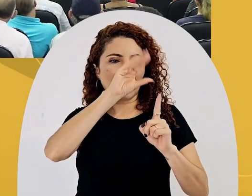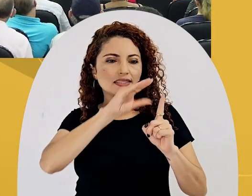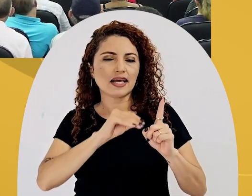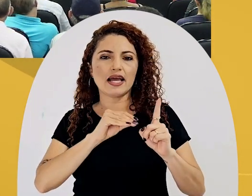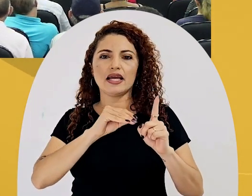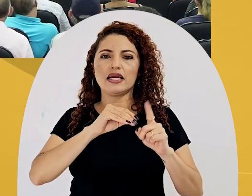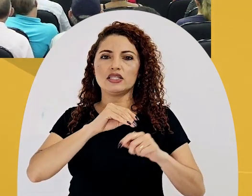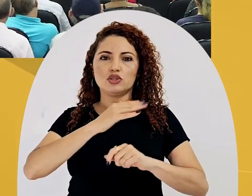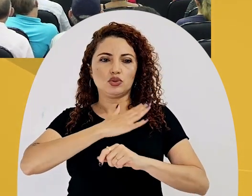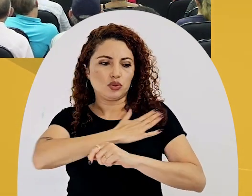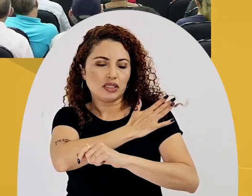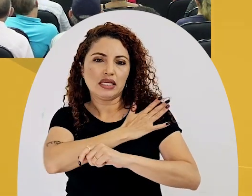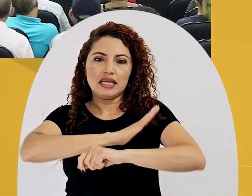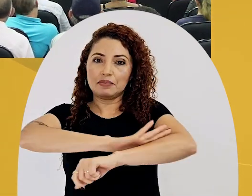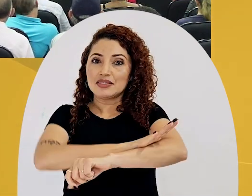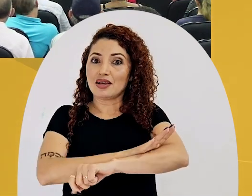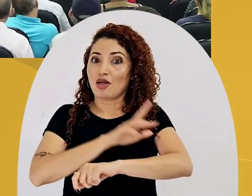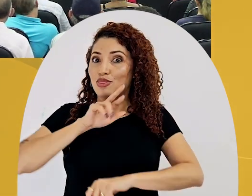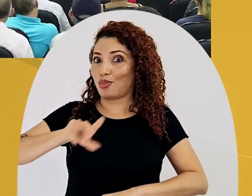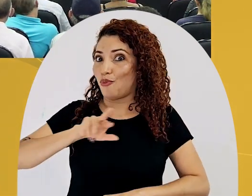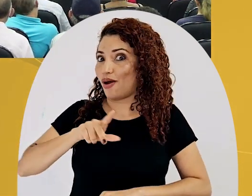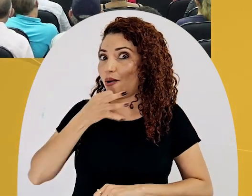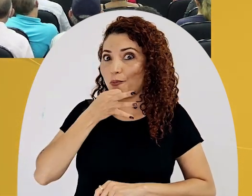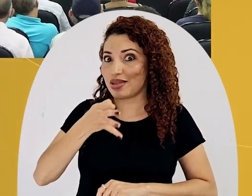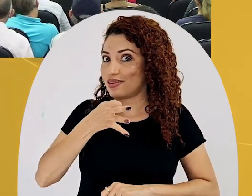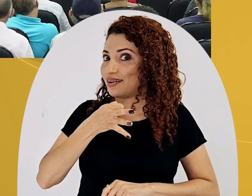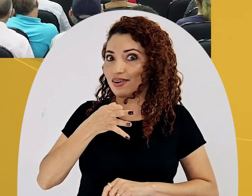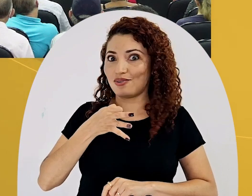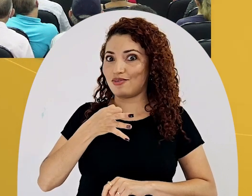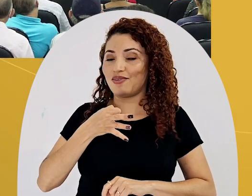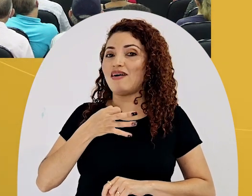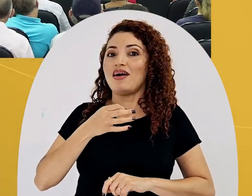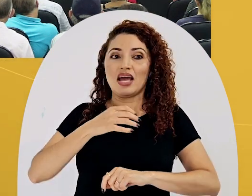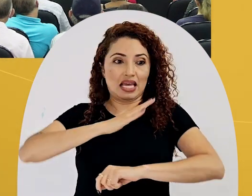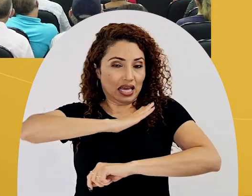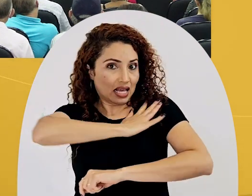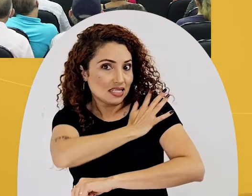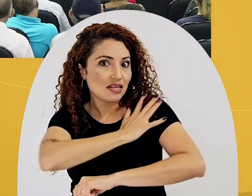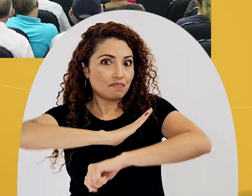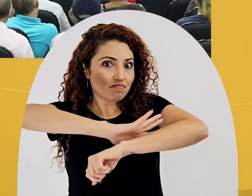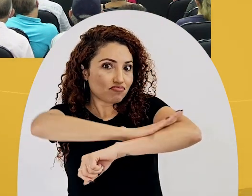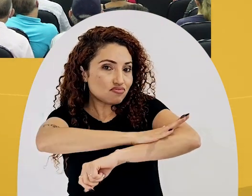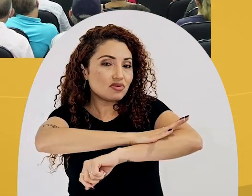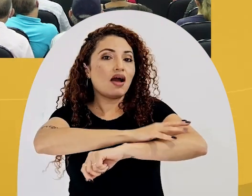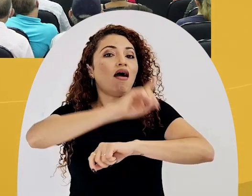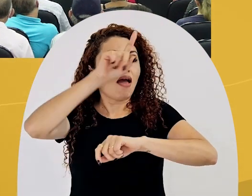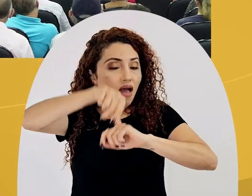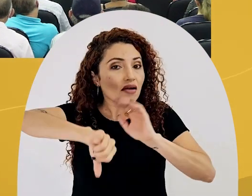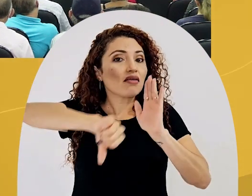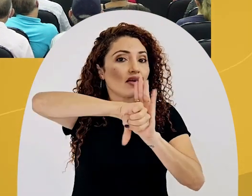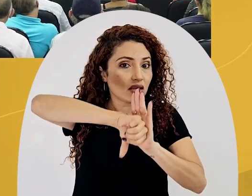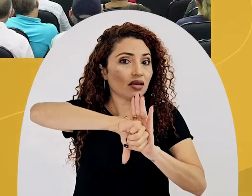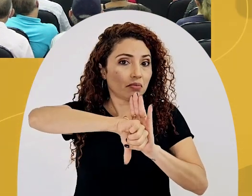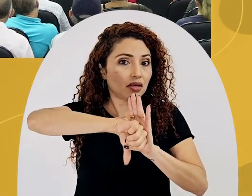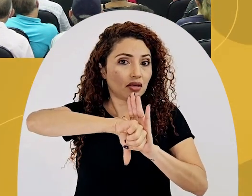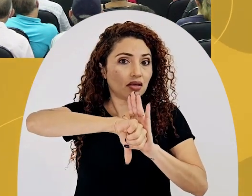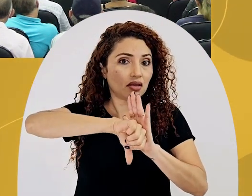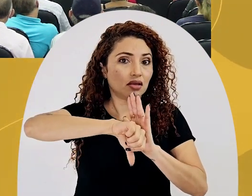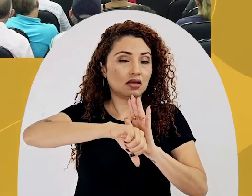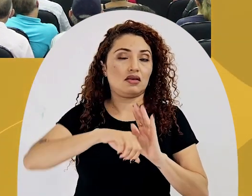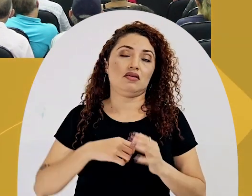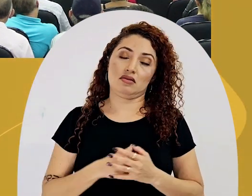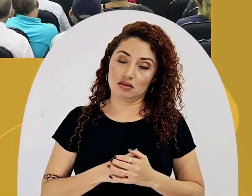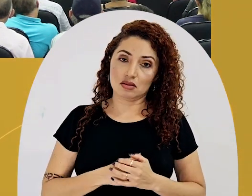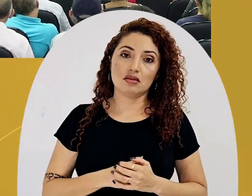a discriminação não é opinião, né? São crimes, né? Então, algumas atitudes são consideradas crimes,